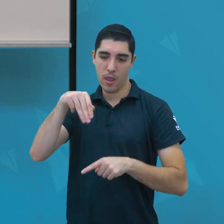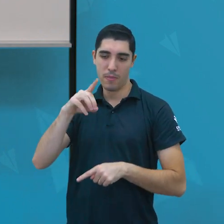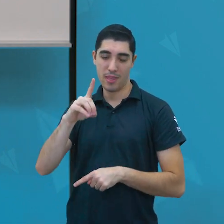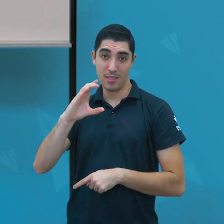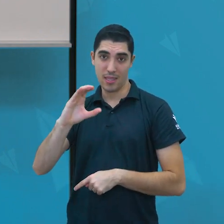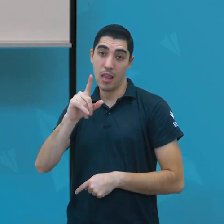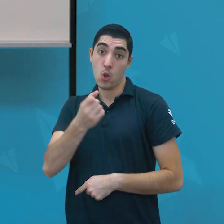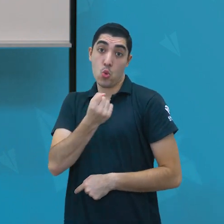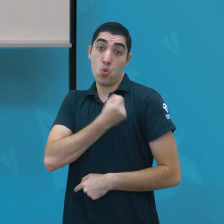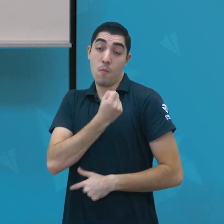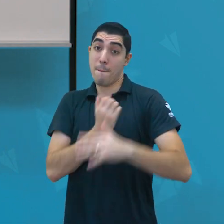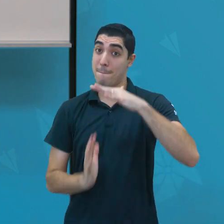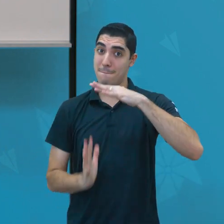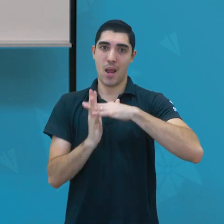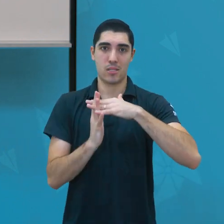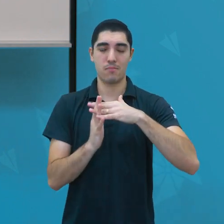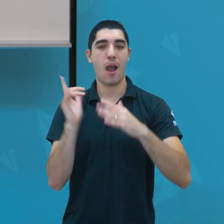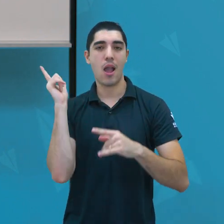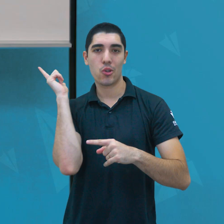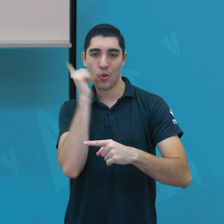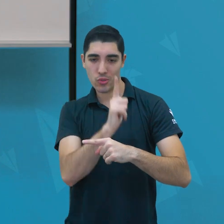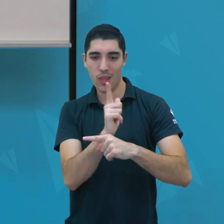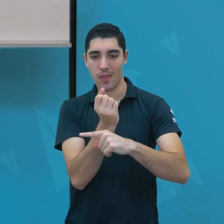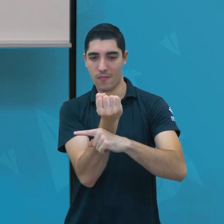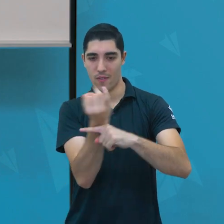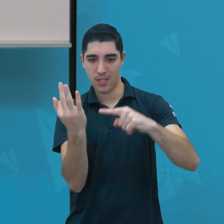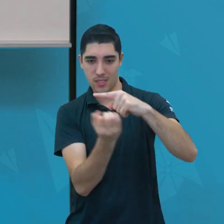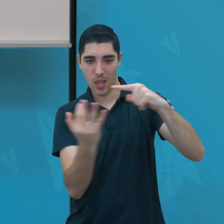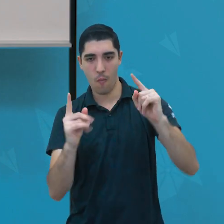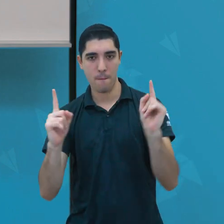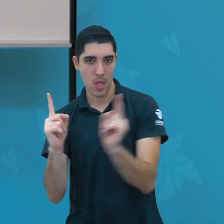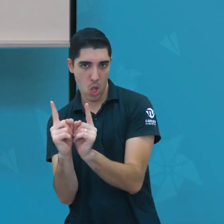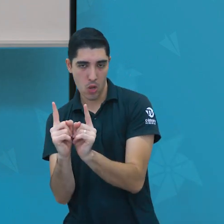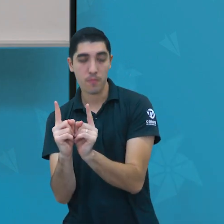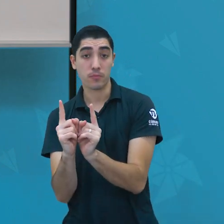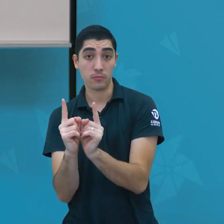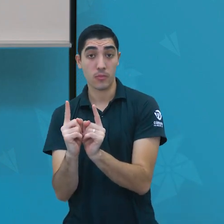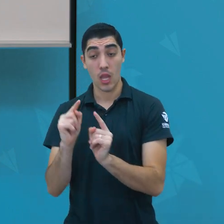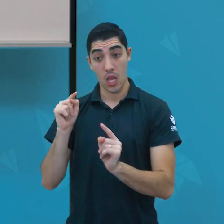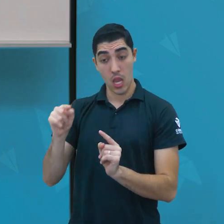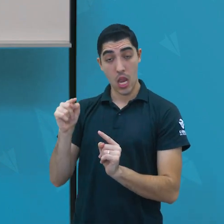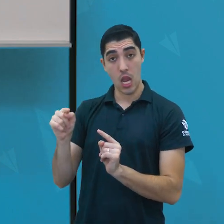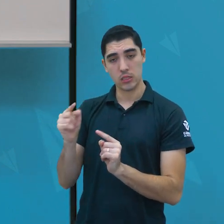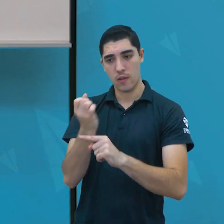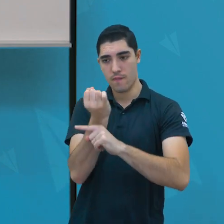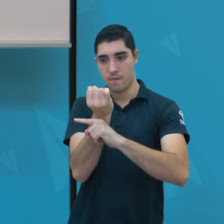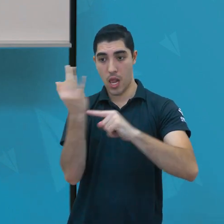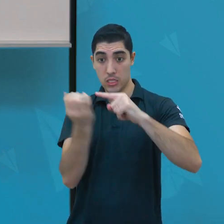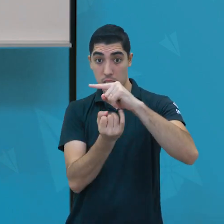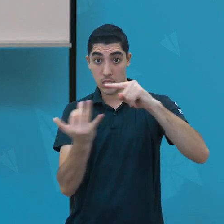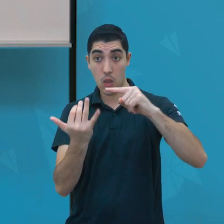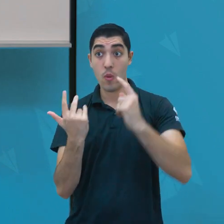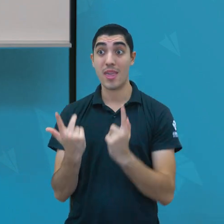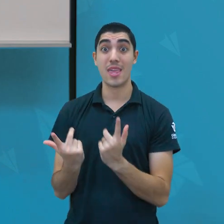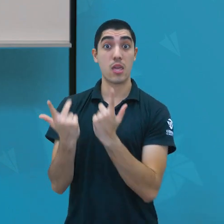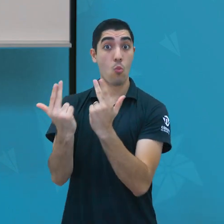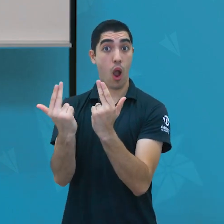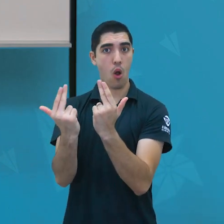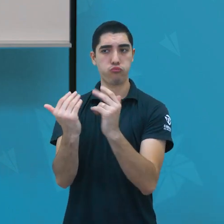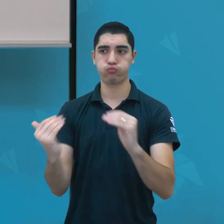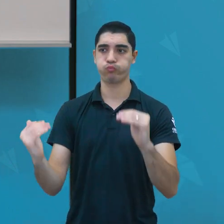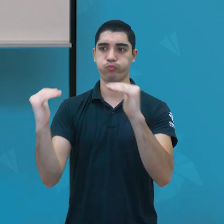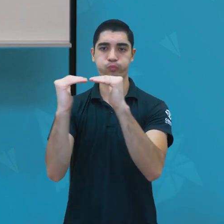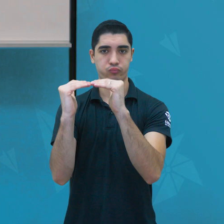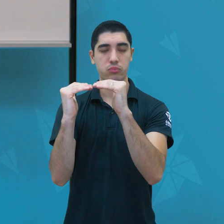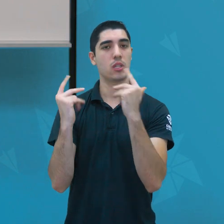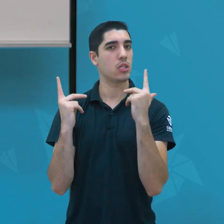MDC, o máximo divisor comum. Chego na minha fração irredutível. Nesse processo eu posso gerar frações equivalentes,